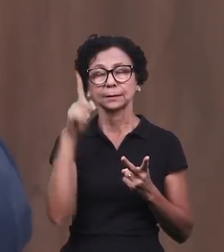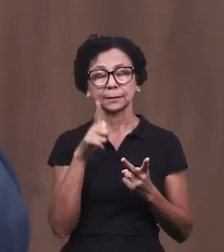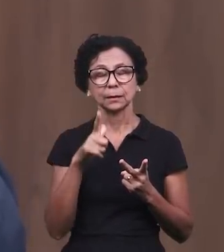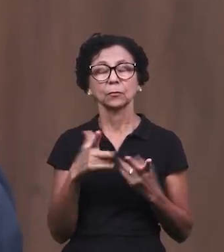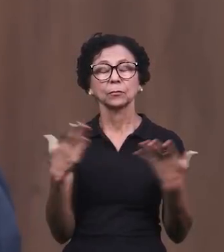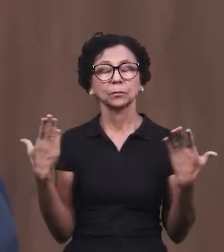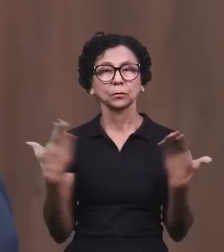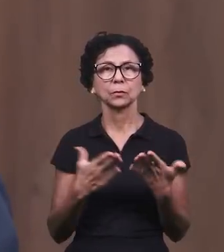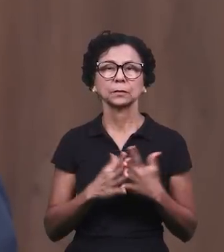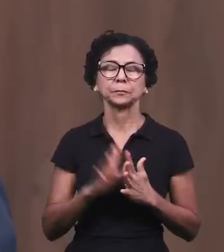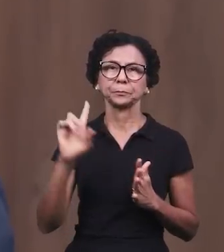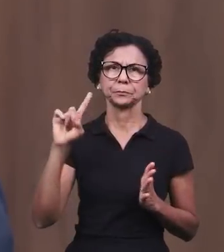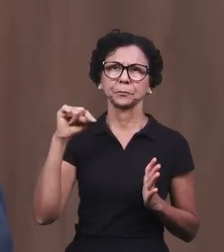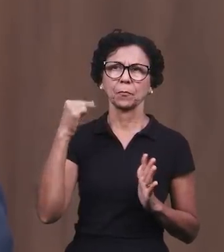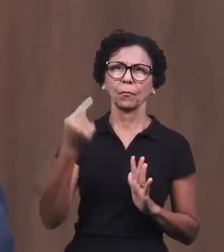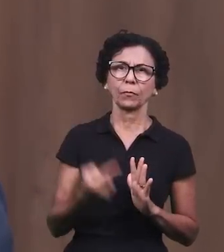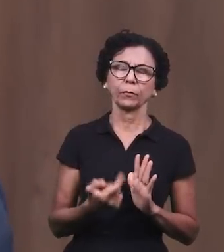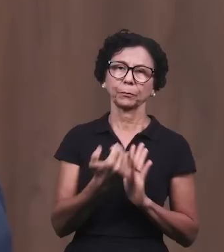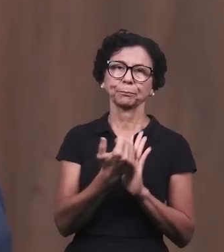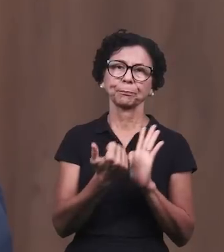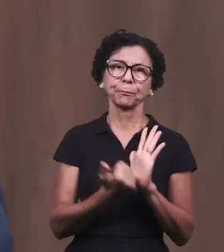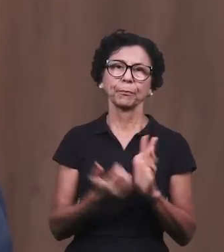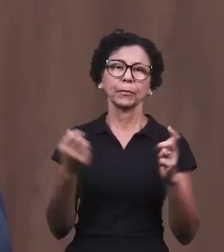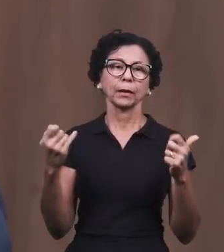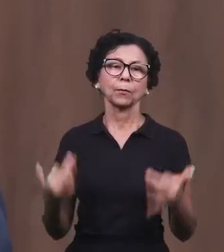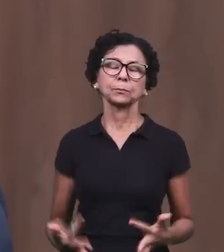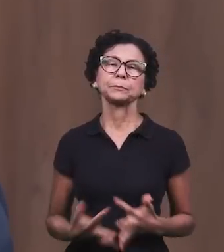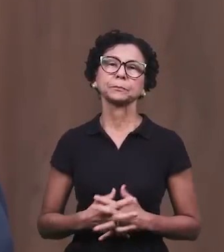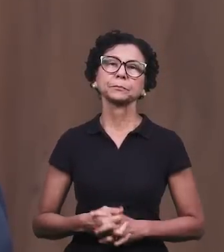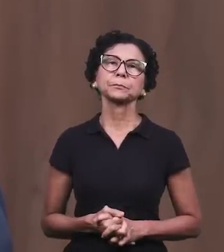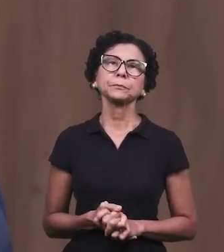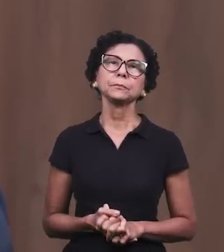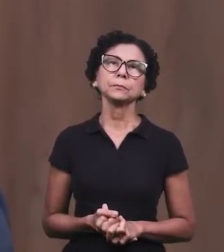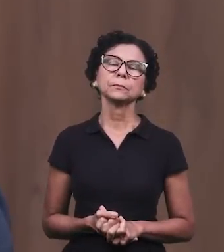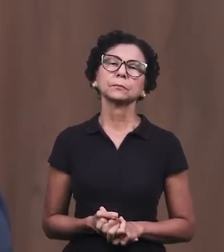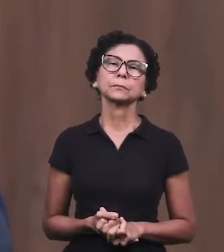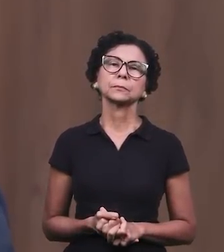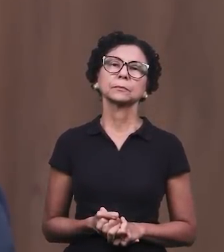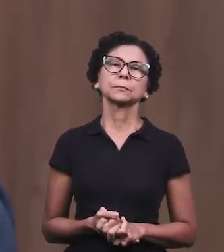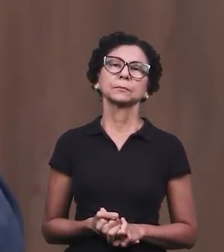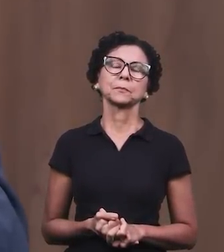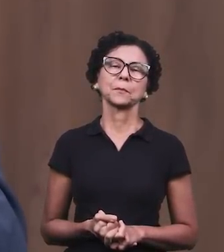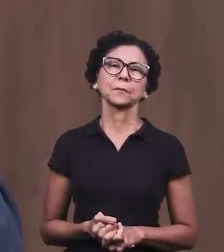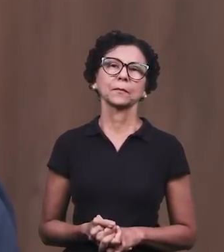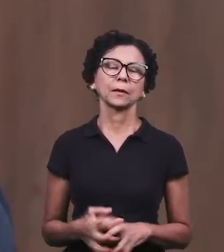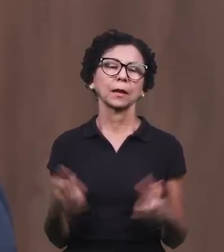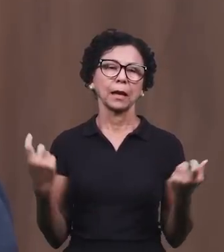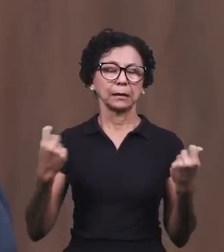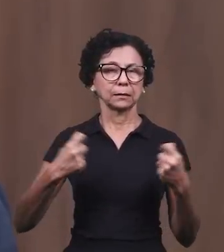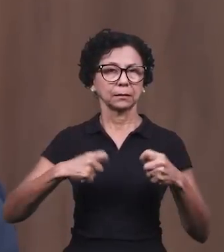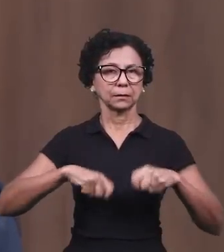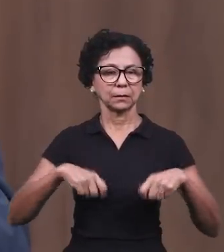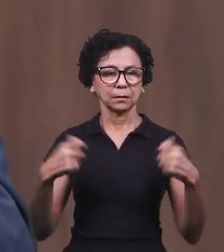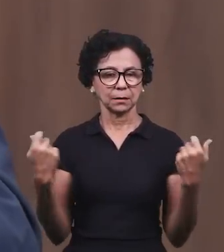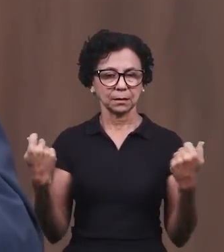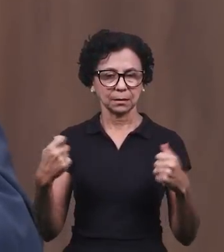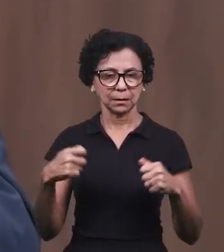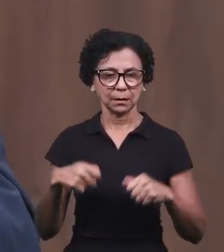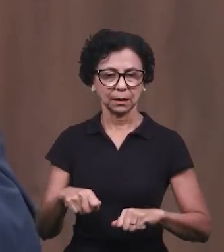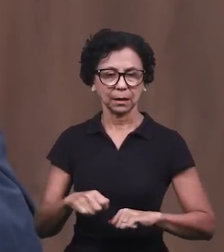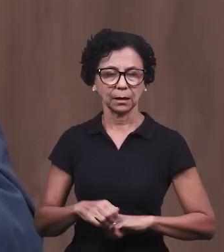dias, o adversário fez a coisa mais grave com a palavra, que é o assunto do